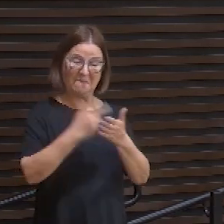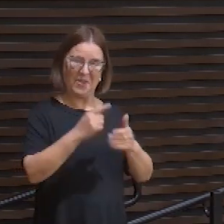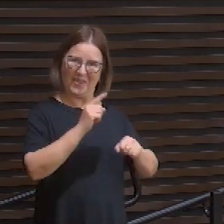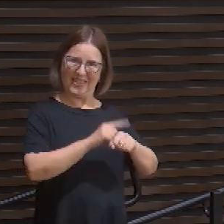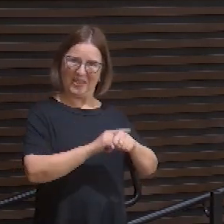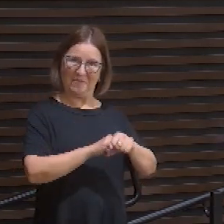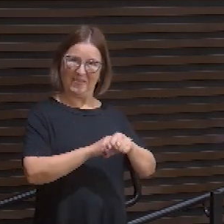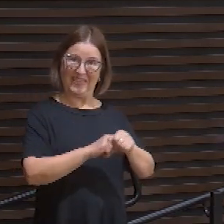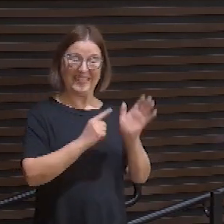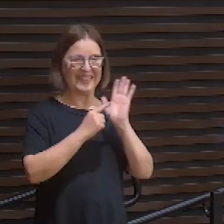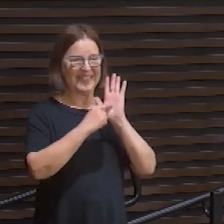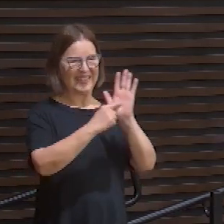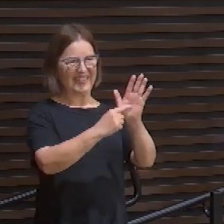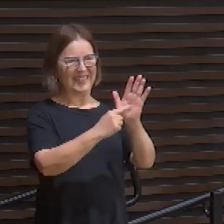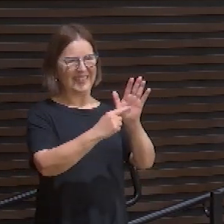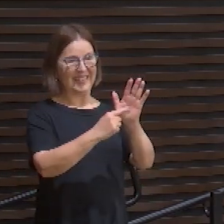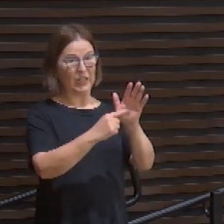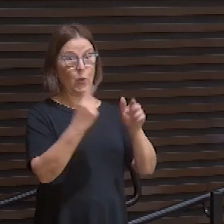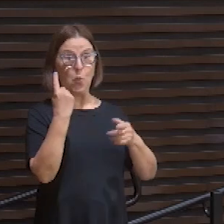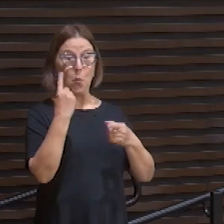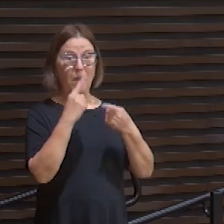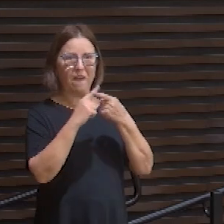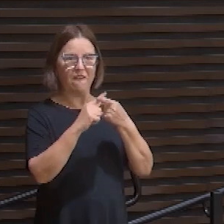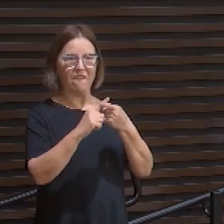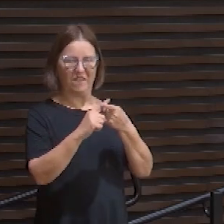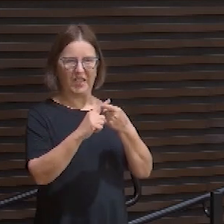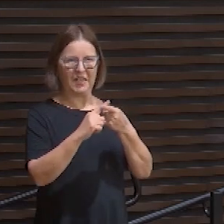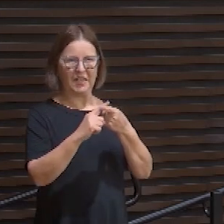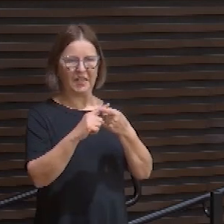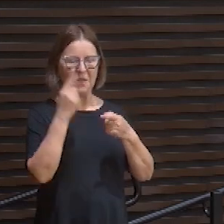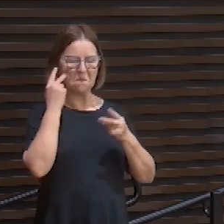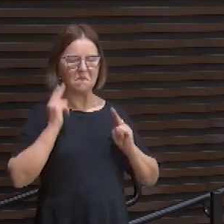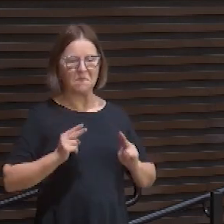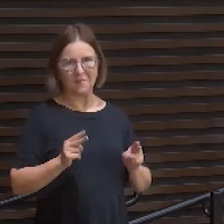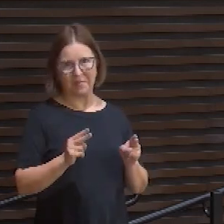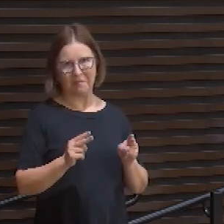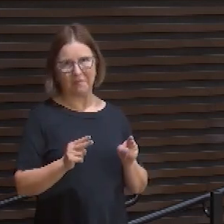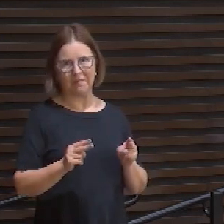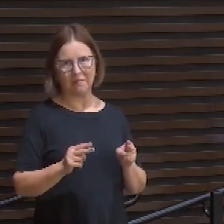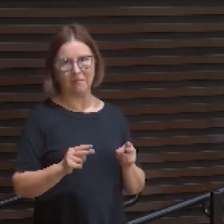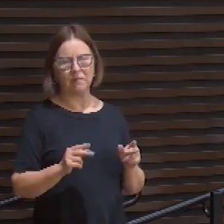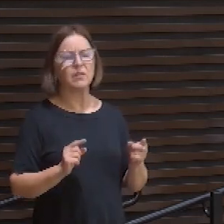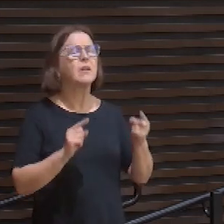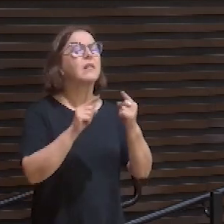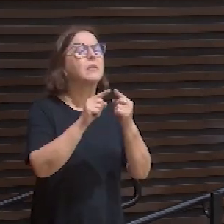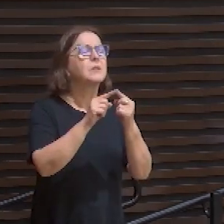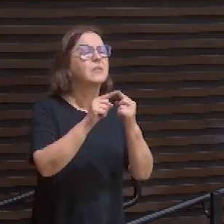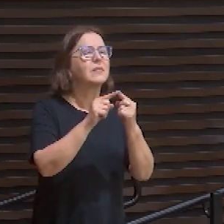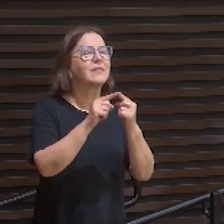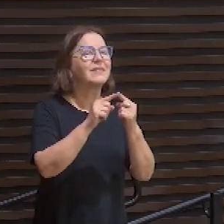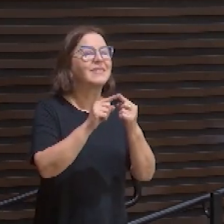se manifestou uma vez por todas. Para o quê?